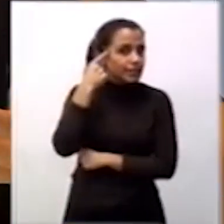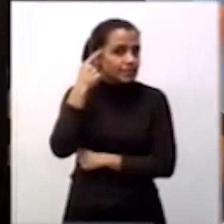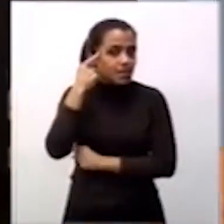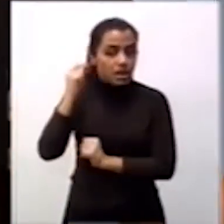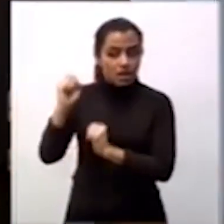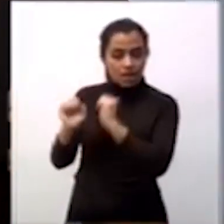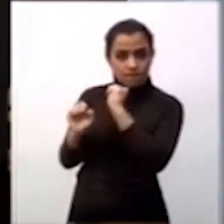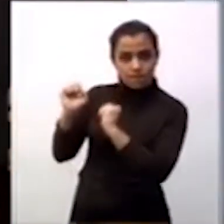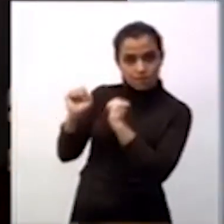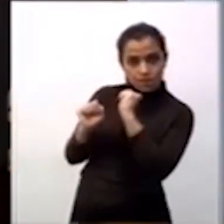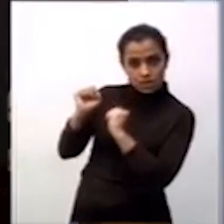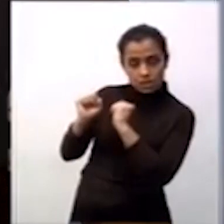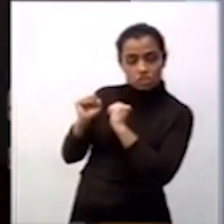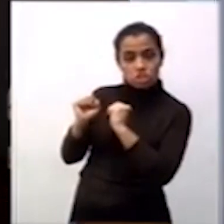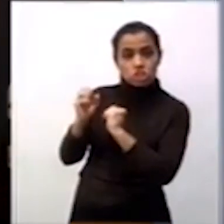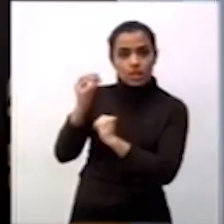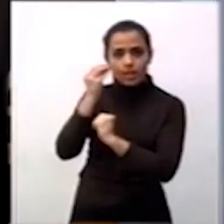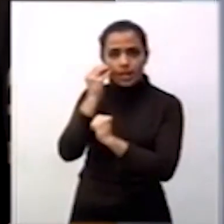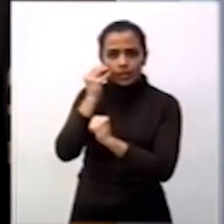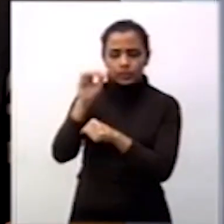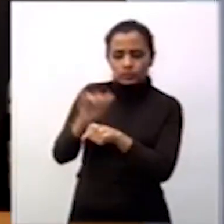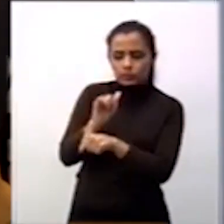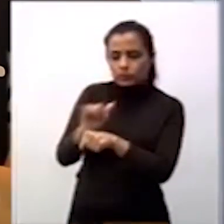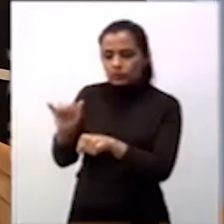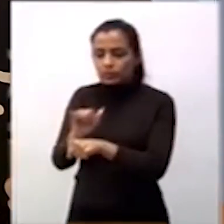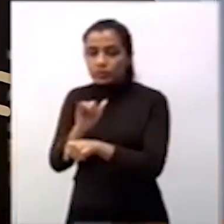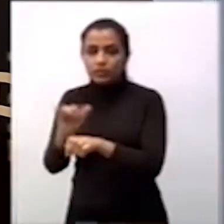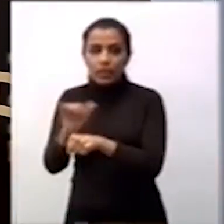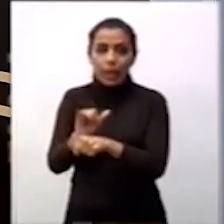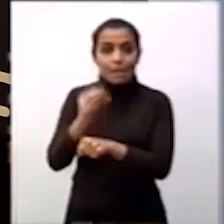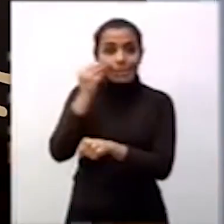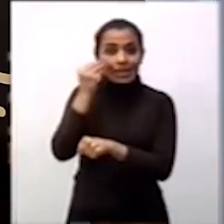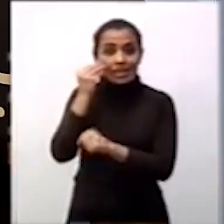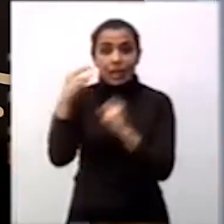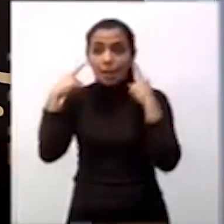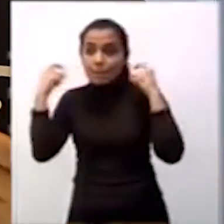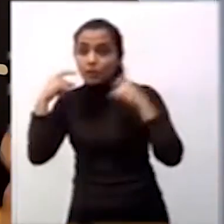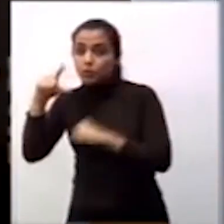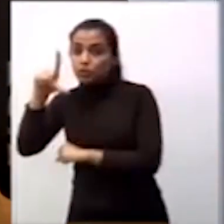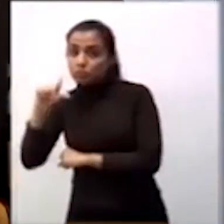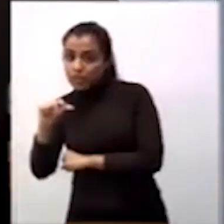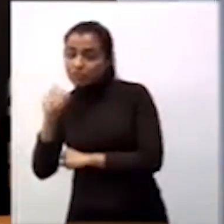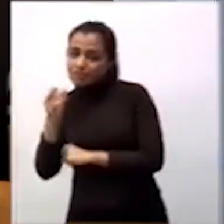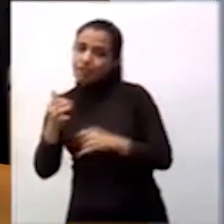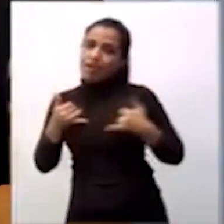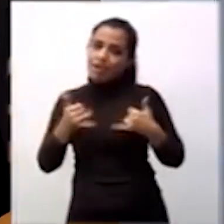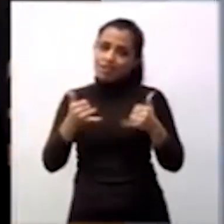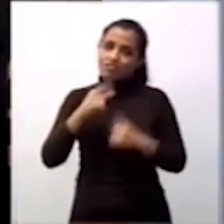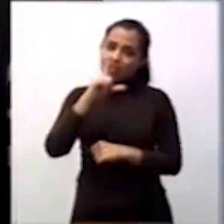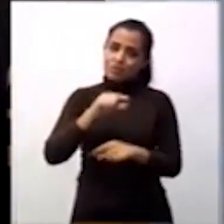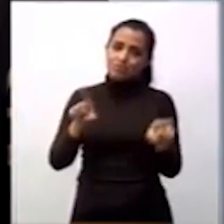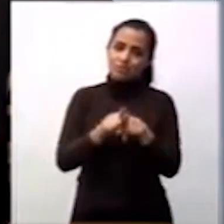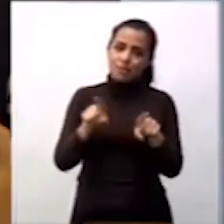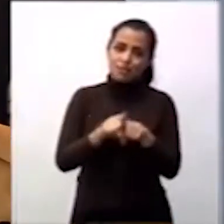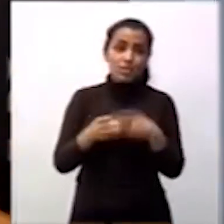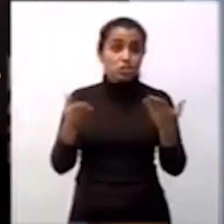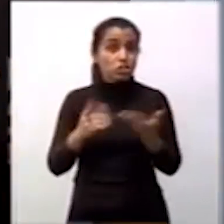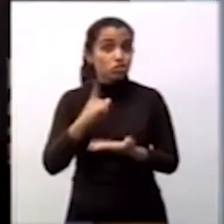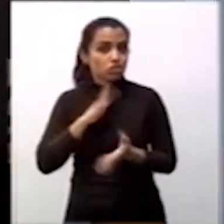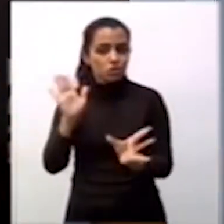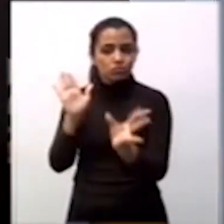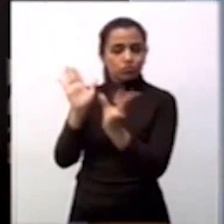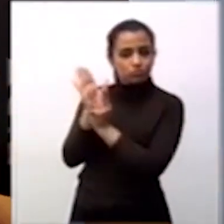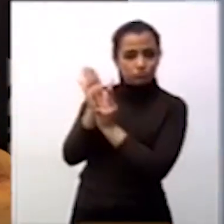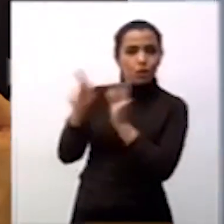tal esquema de produção onde você tenha cada vez menos barulho produzido. E hoje existe um selo de